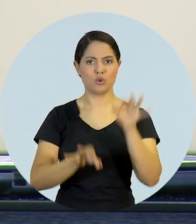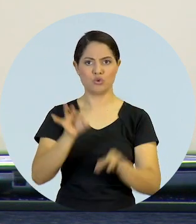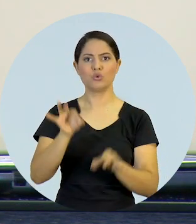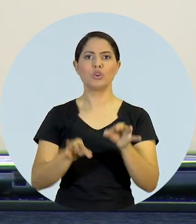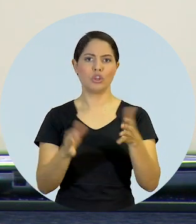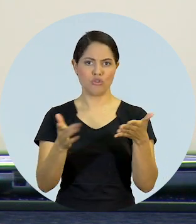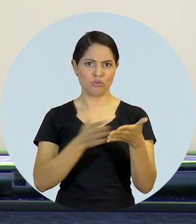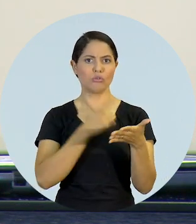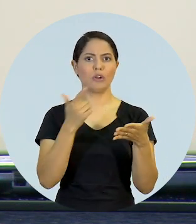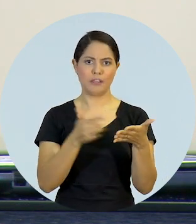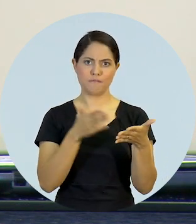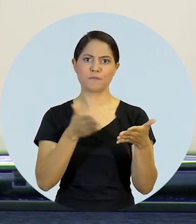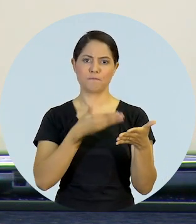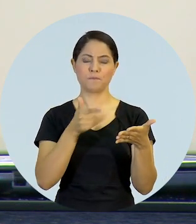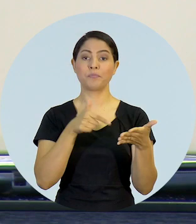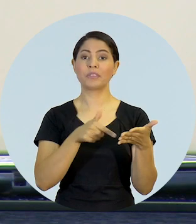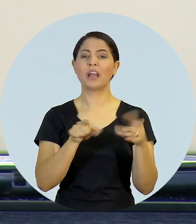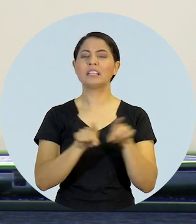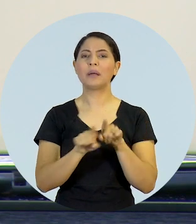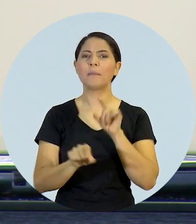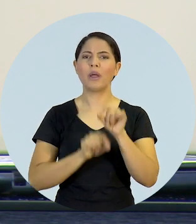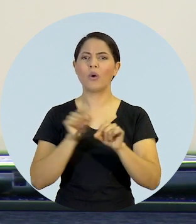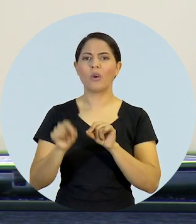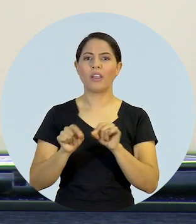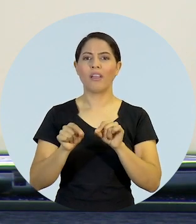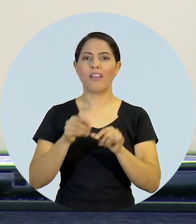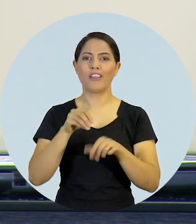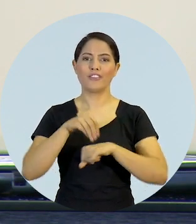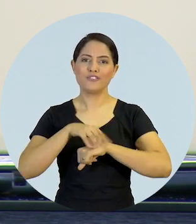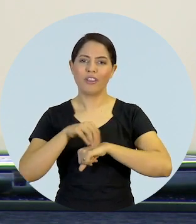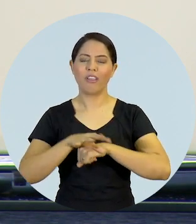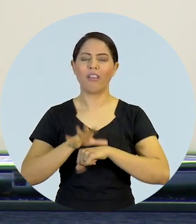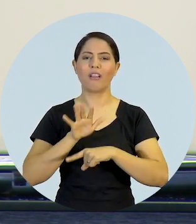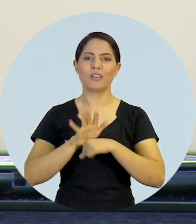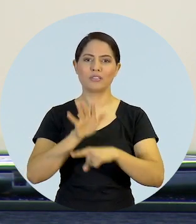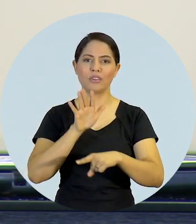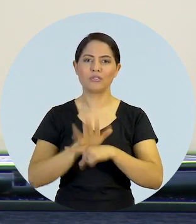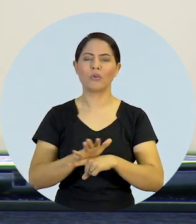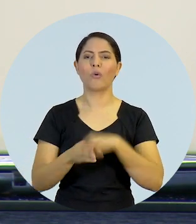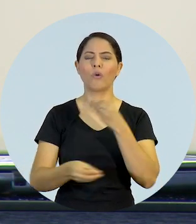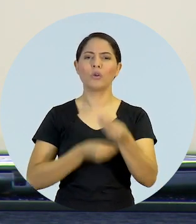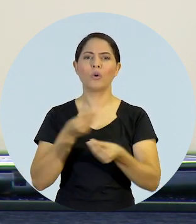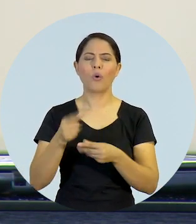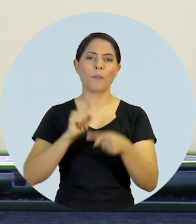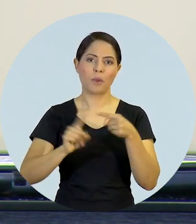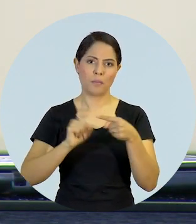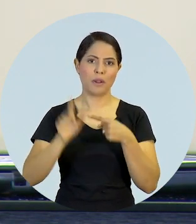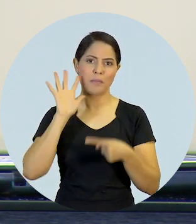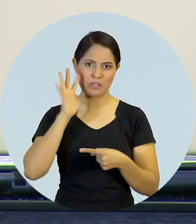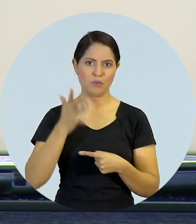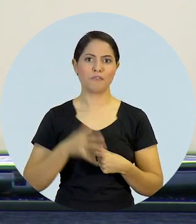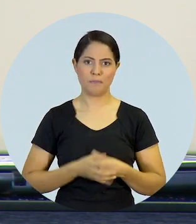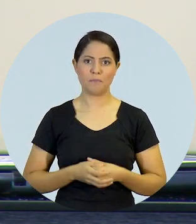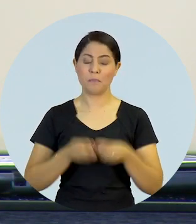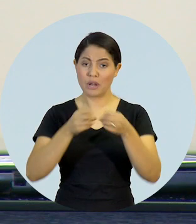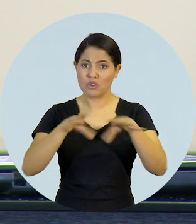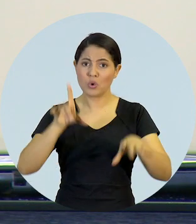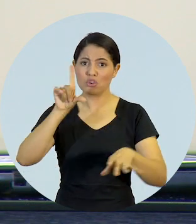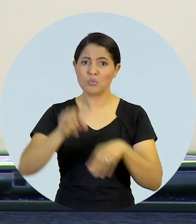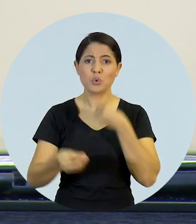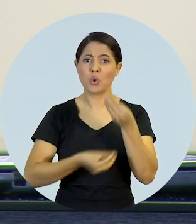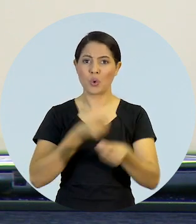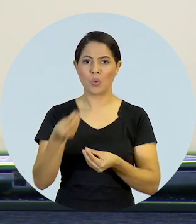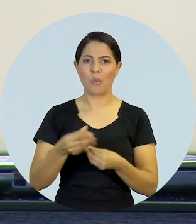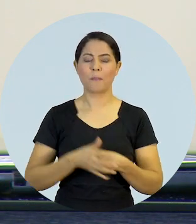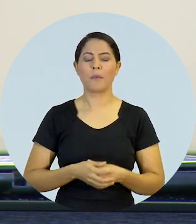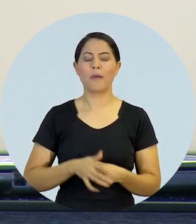livro jurídico, nós trazemos soluções jurídicas, trazemos dicas sobre a ação de indenização, reparação de danos, mas é um